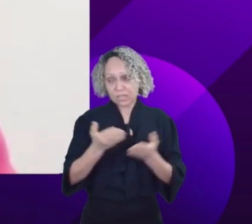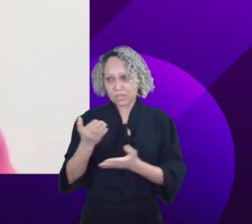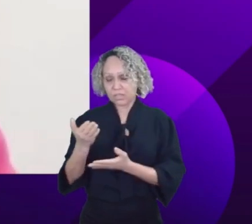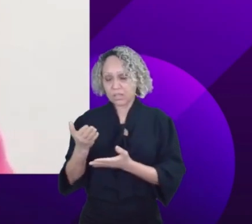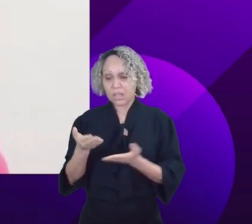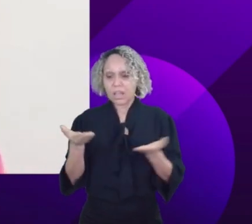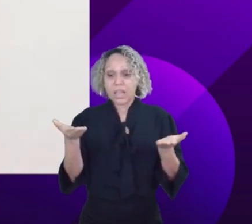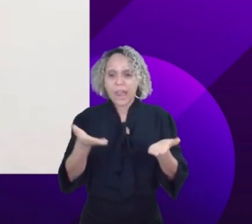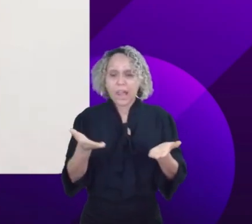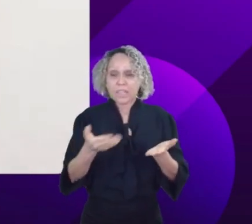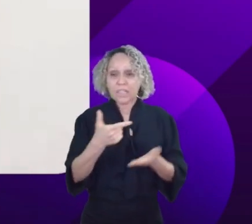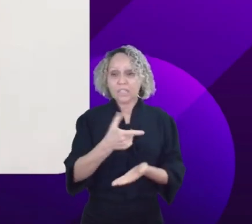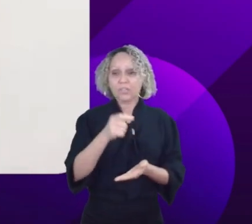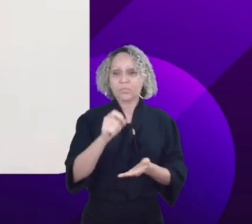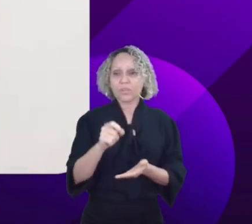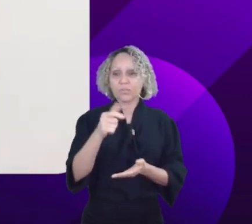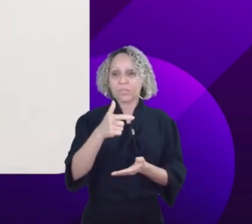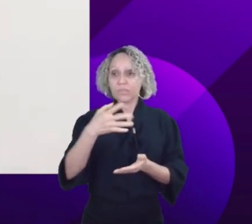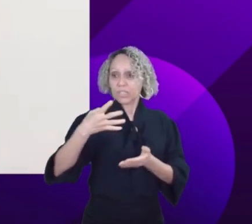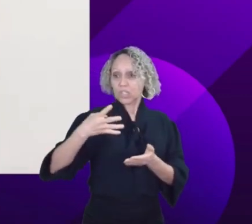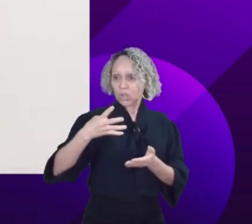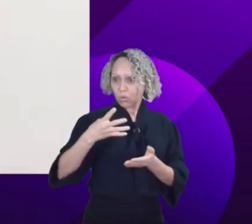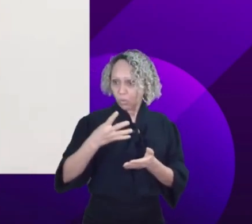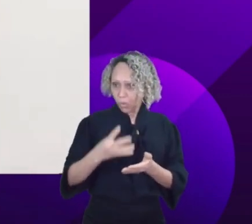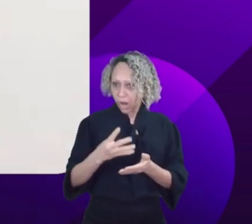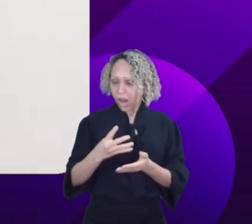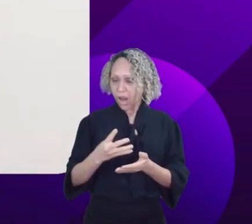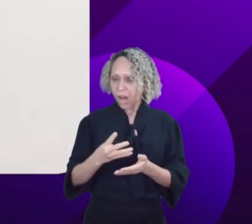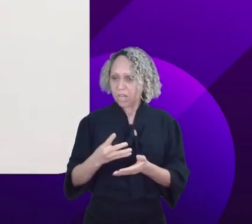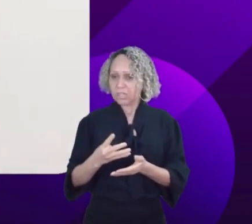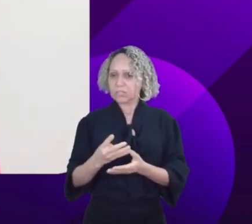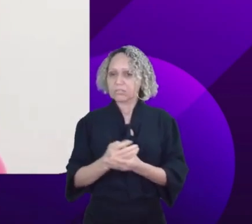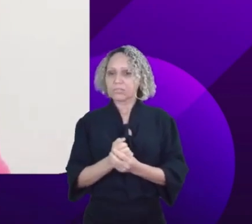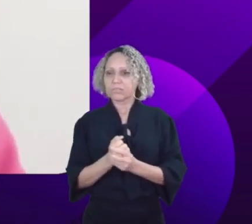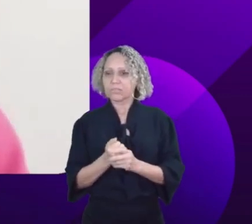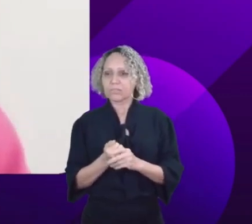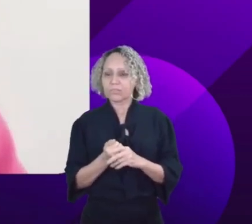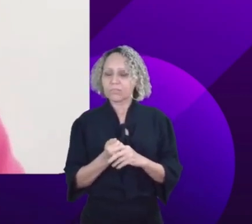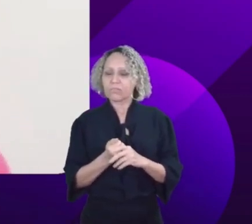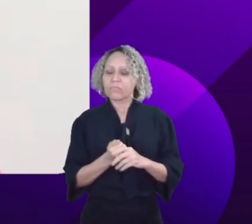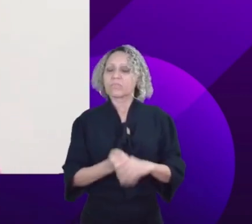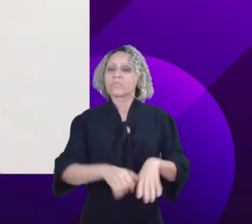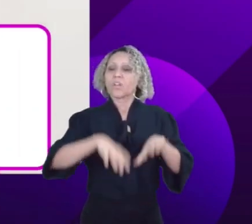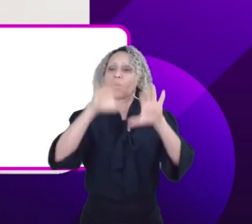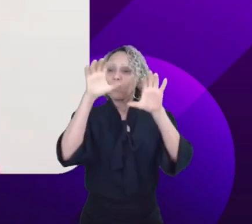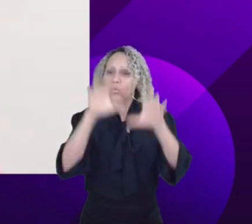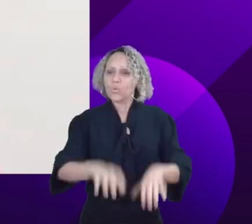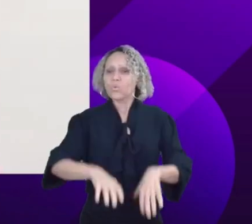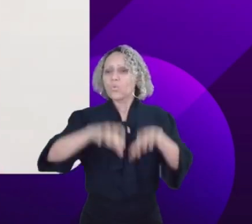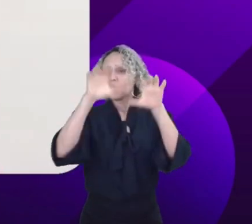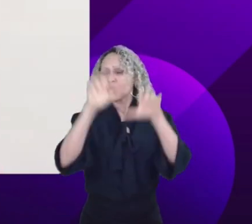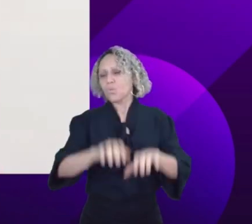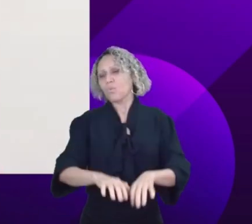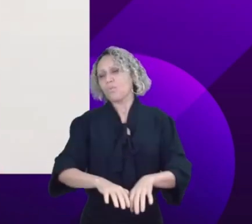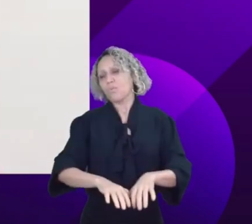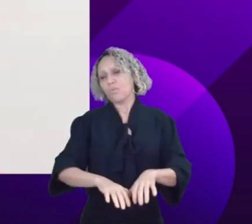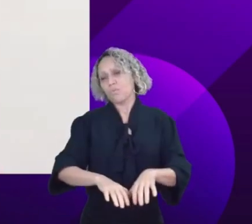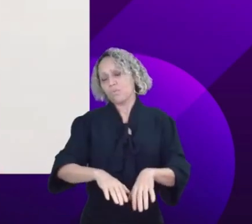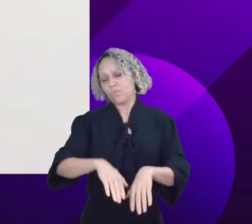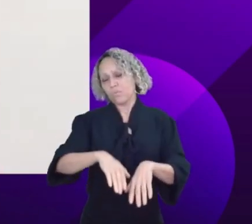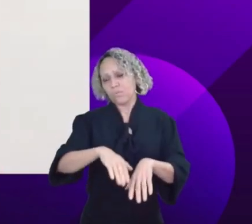e ao mesmo tempo teve menos área de alagamento do que no ano passado em função dos rios.